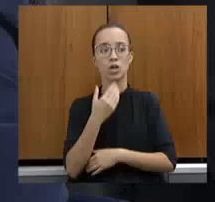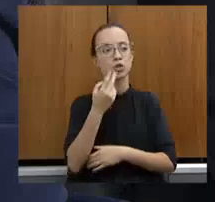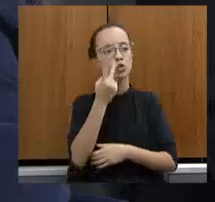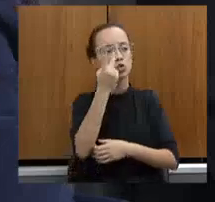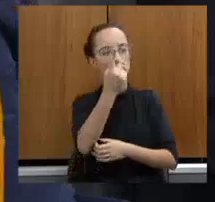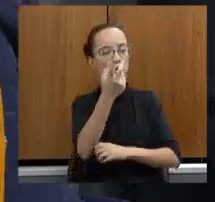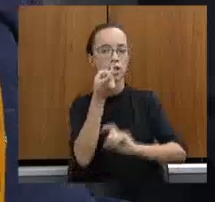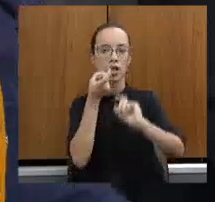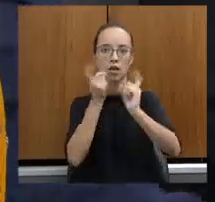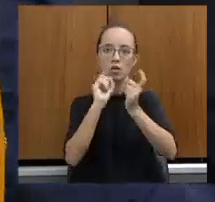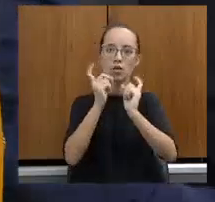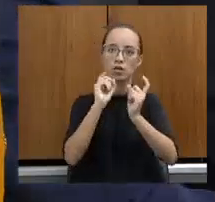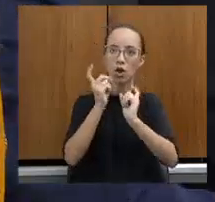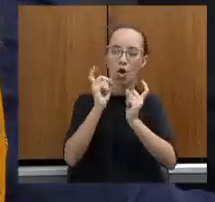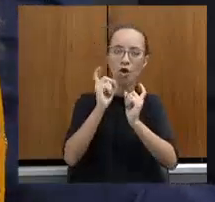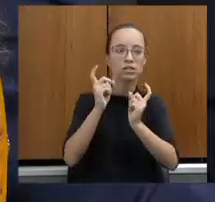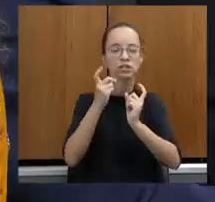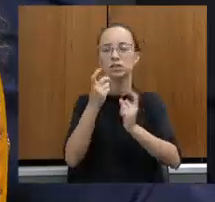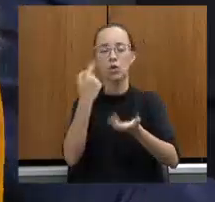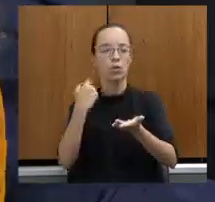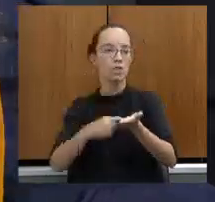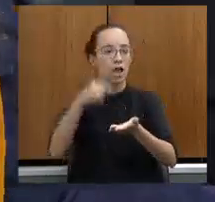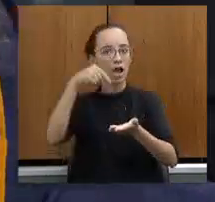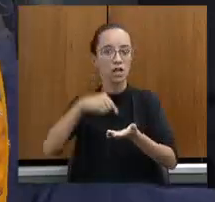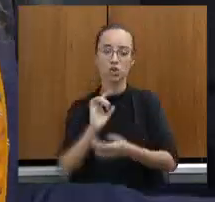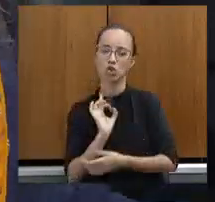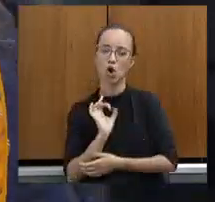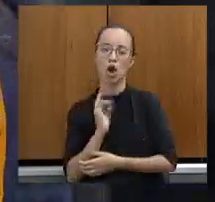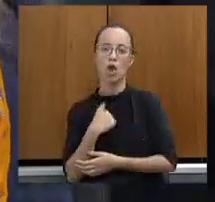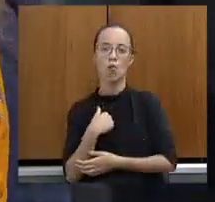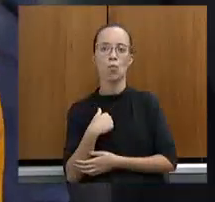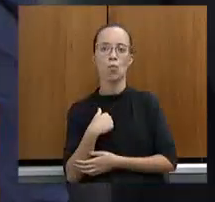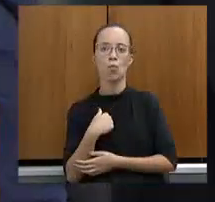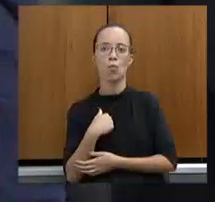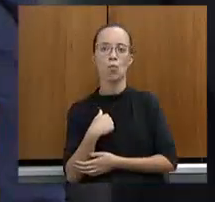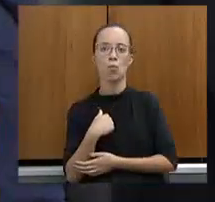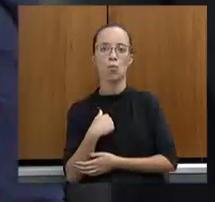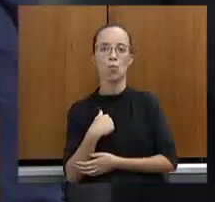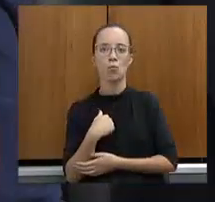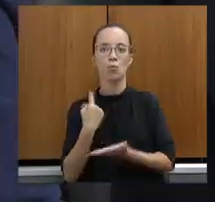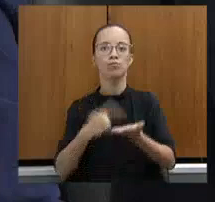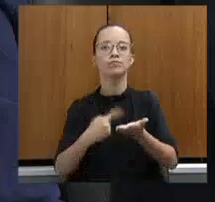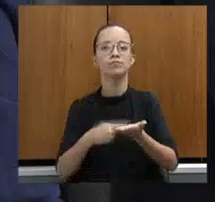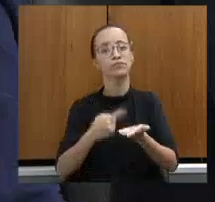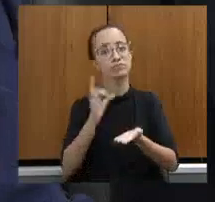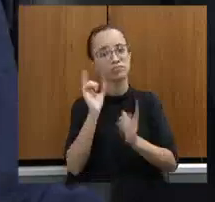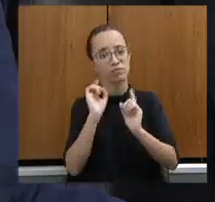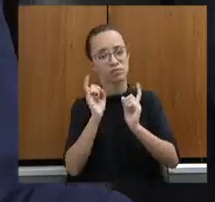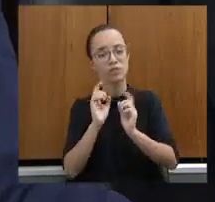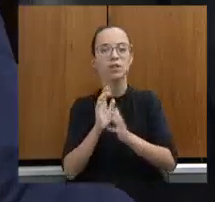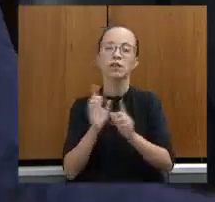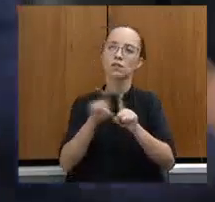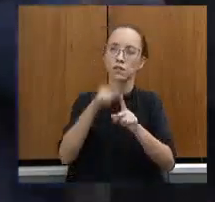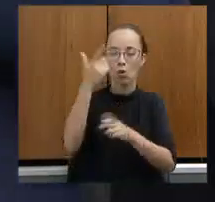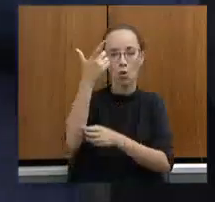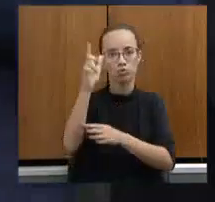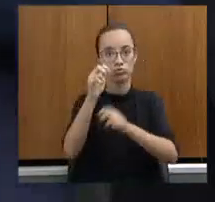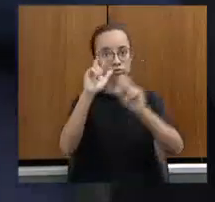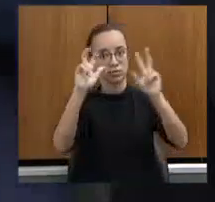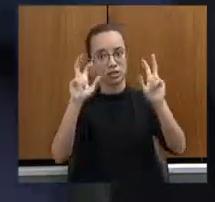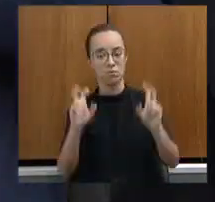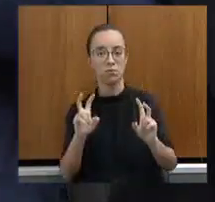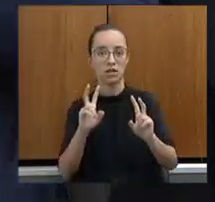duas audiências públicas em comissões aqui na casa só eu promovi fora outros debates que com certeza